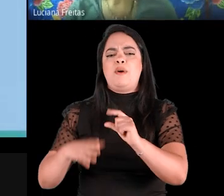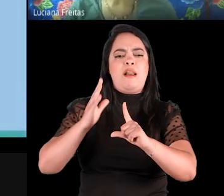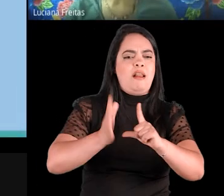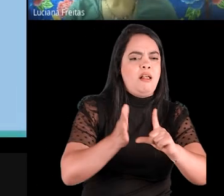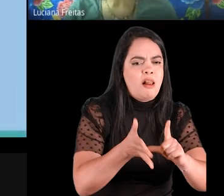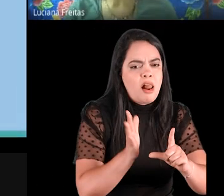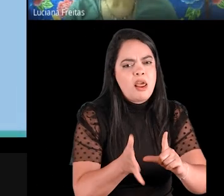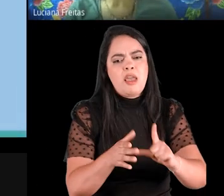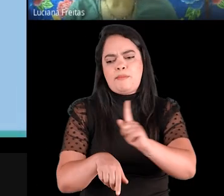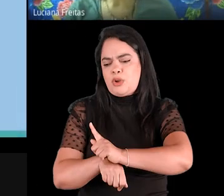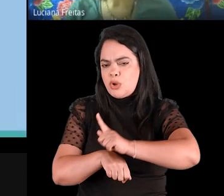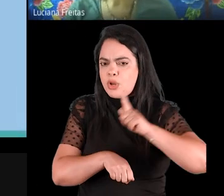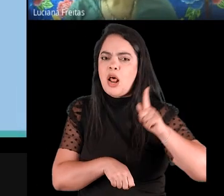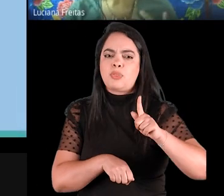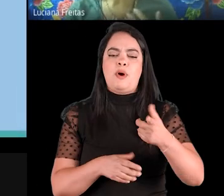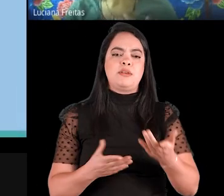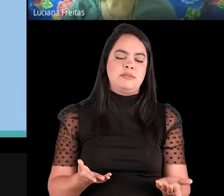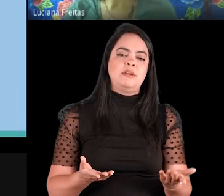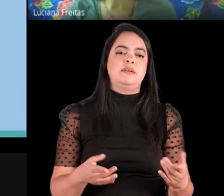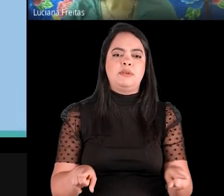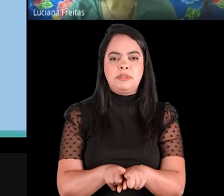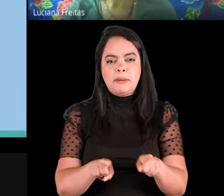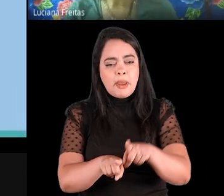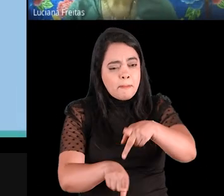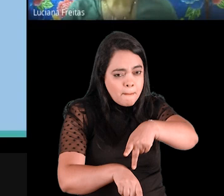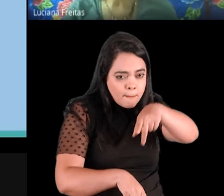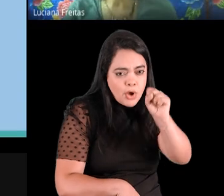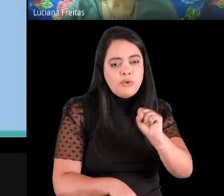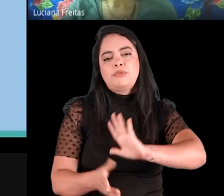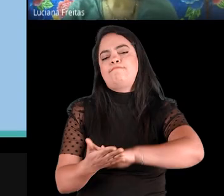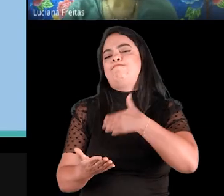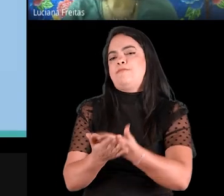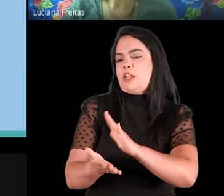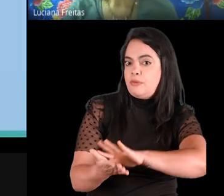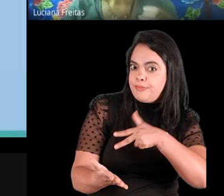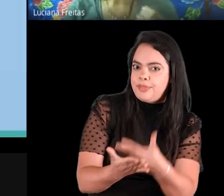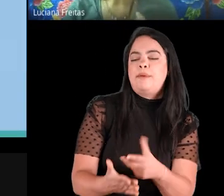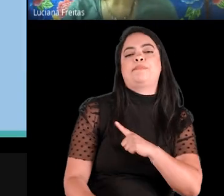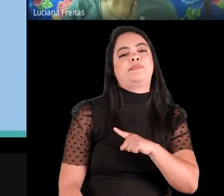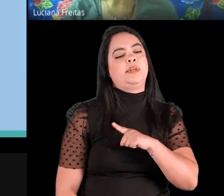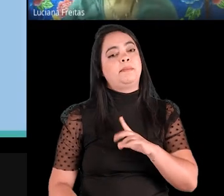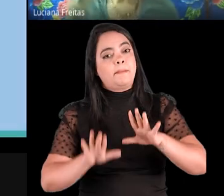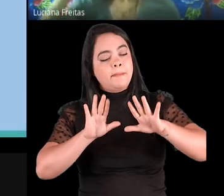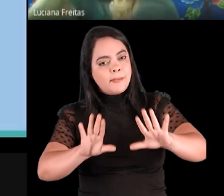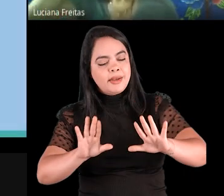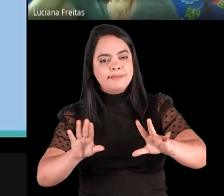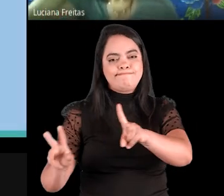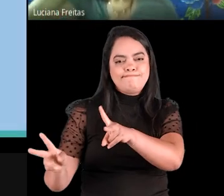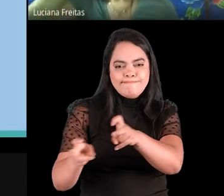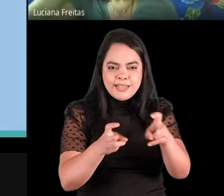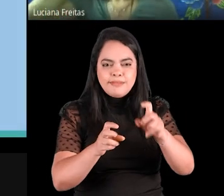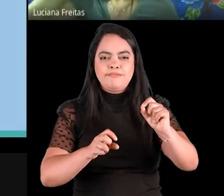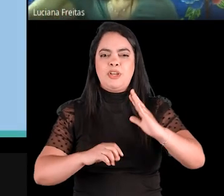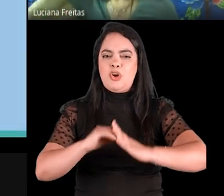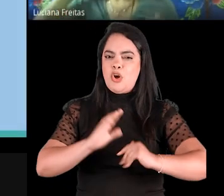Letras Libras, que formam o intérprete, temos pós-graduação em tradução e interpretação, mas a gente vê que esse